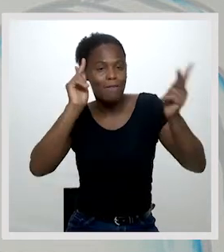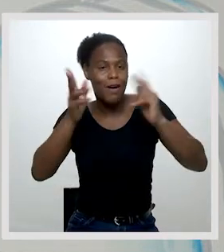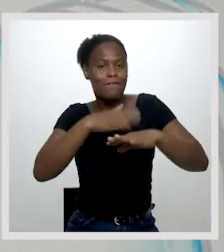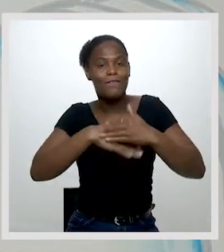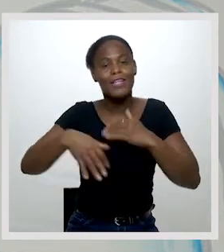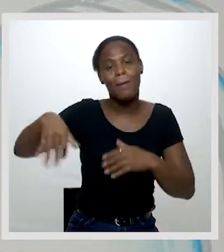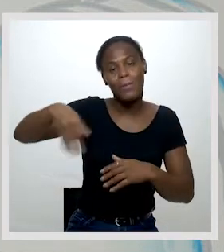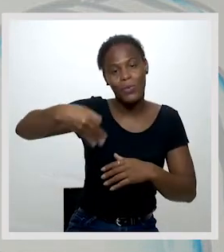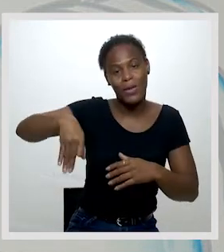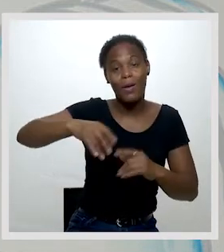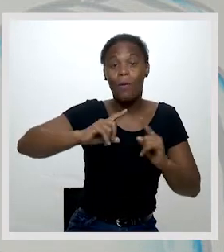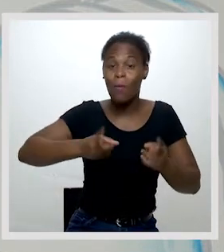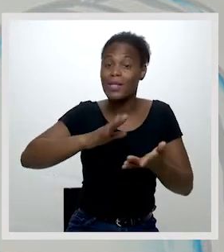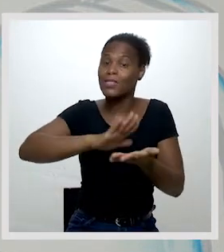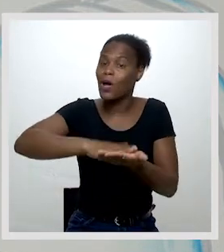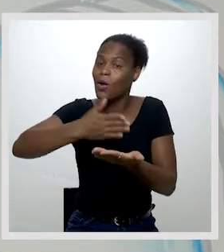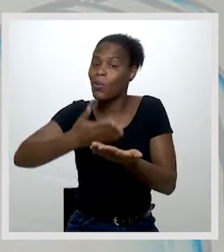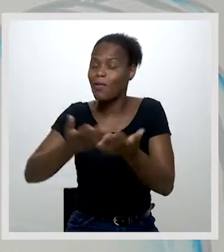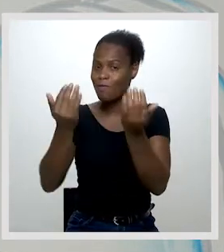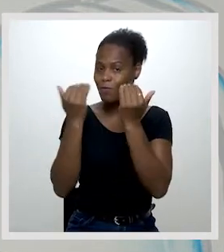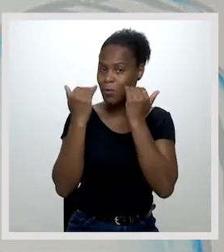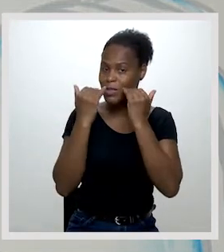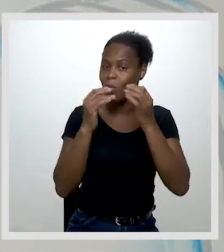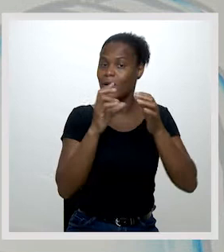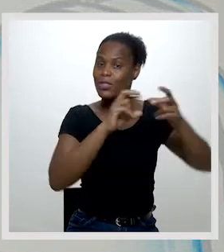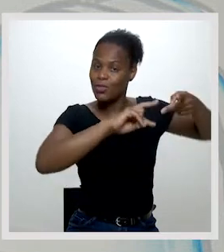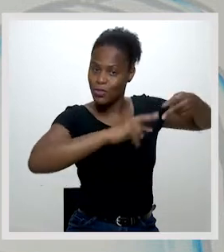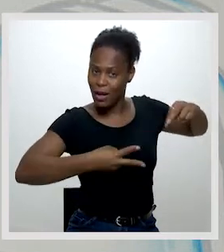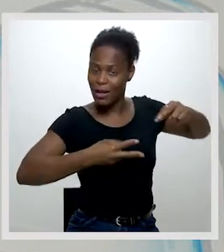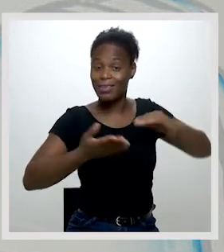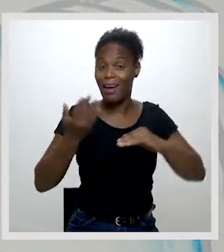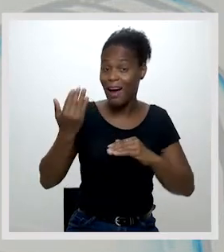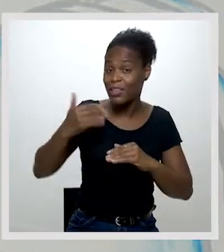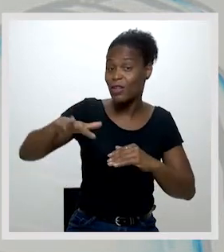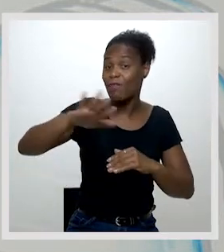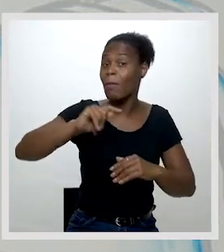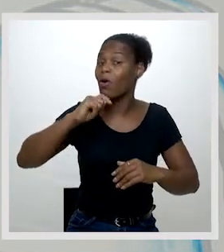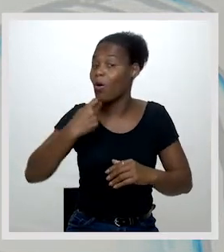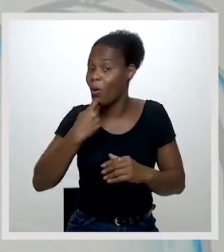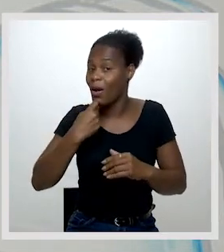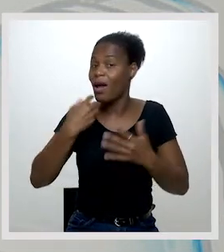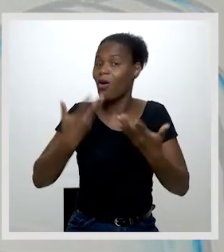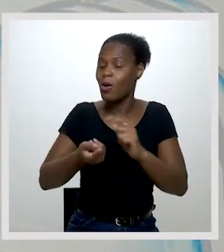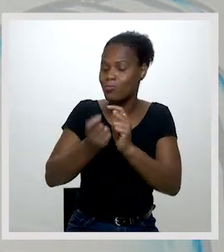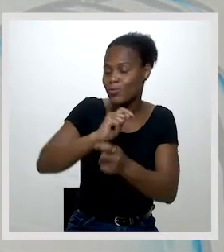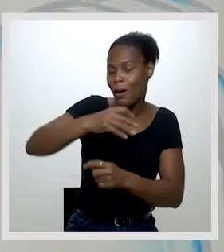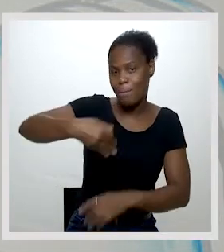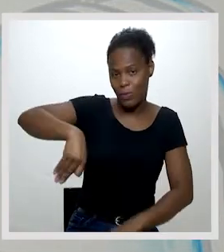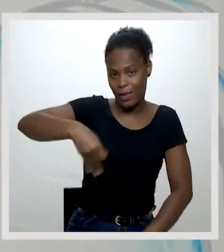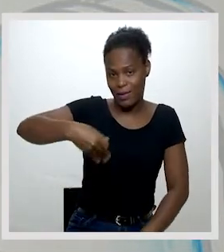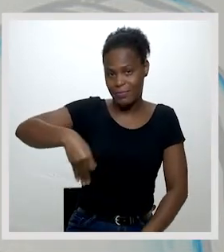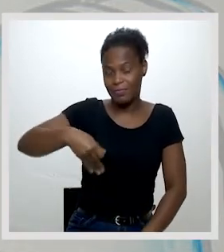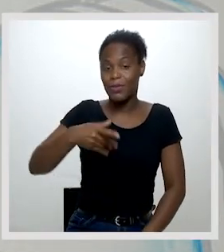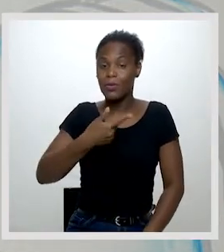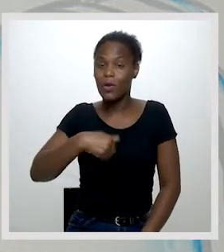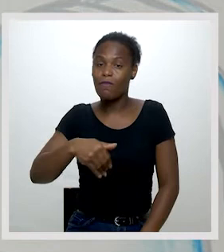seja, a traduzir a informação genética que estava em forma de código em proteínas. E vamos